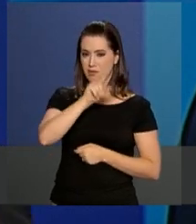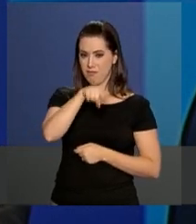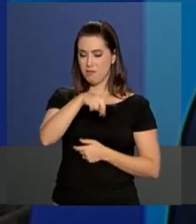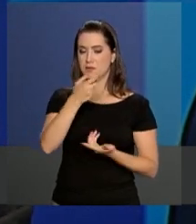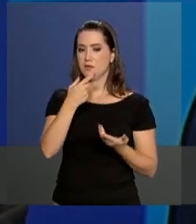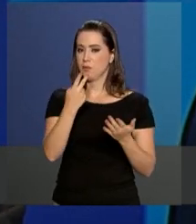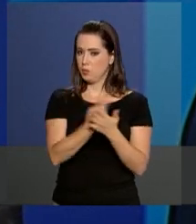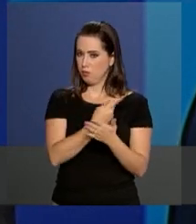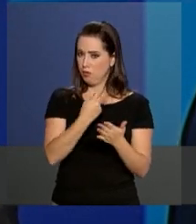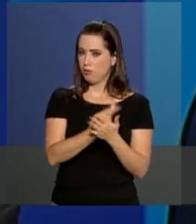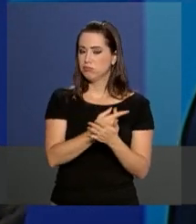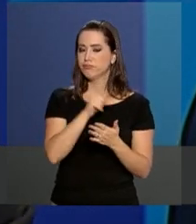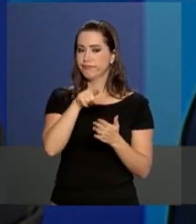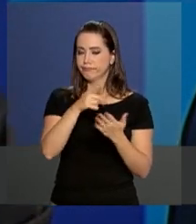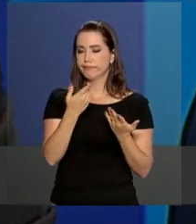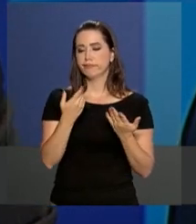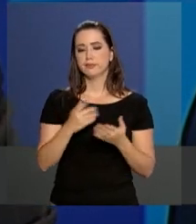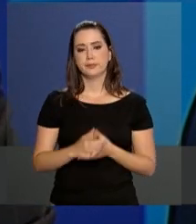isso